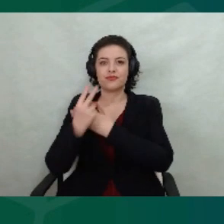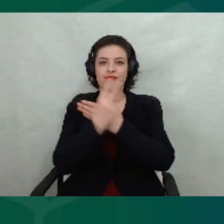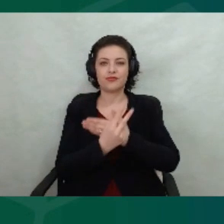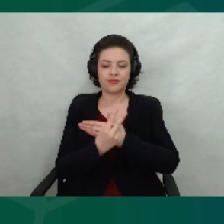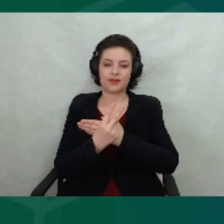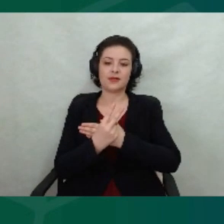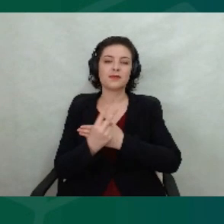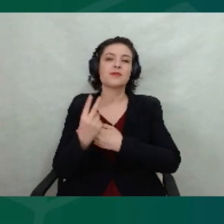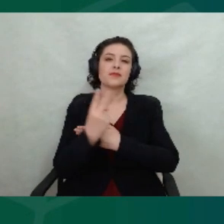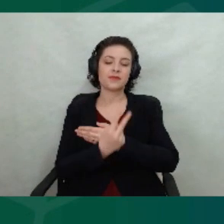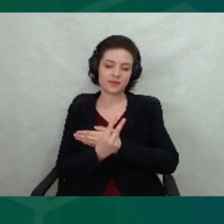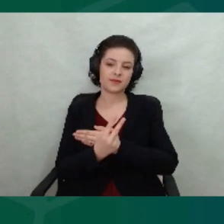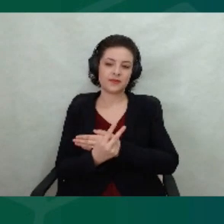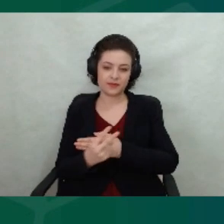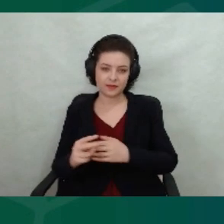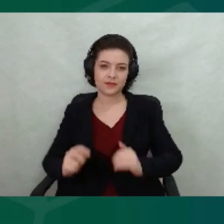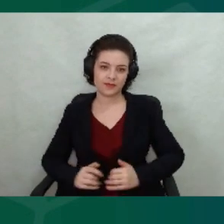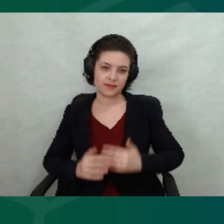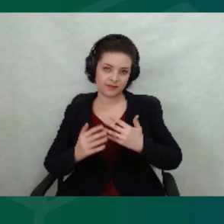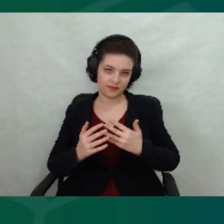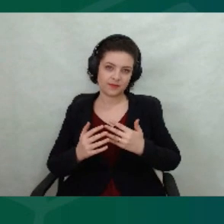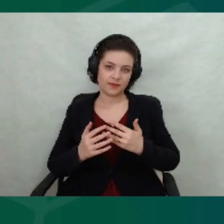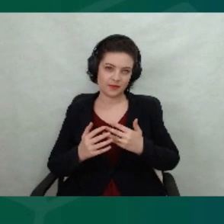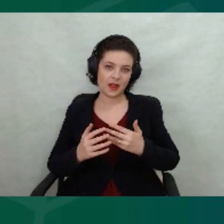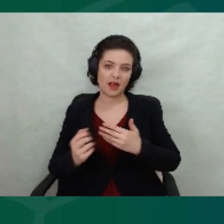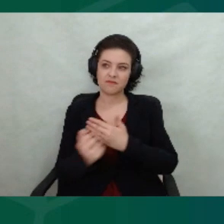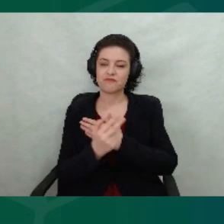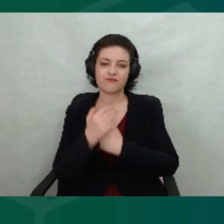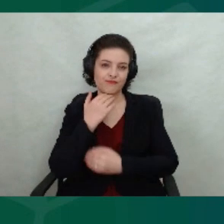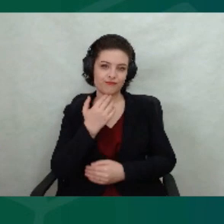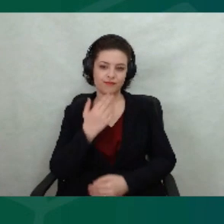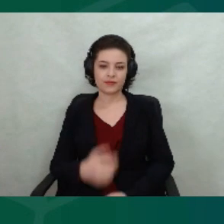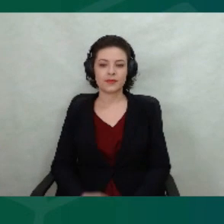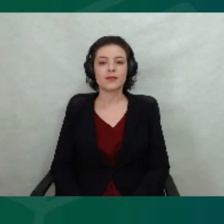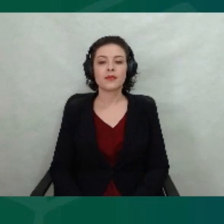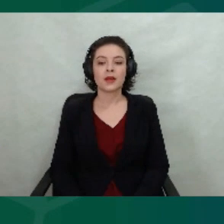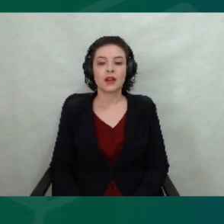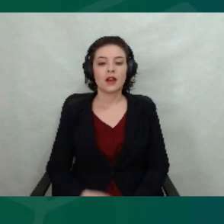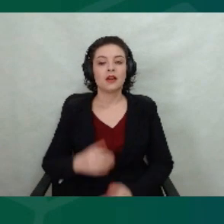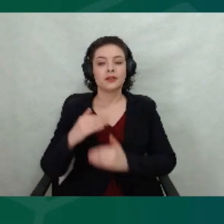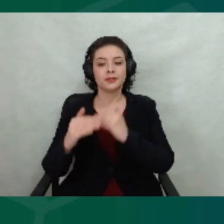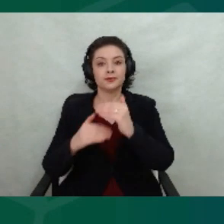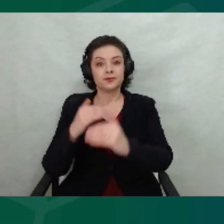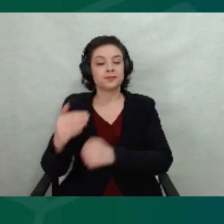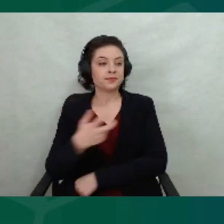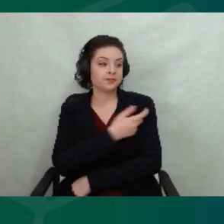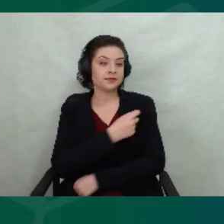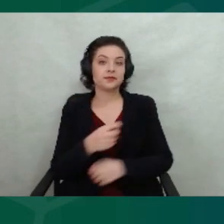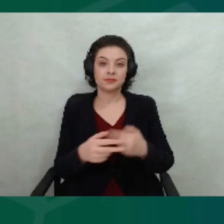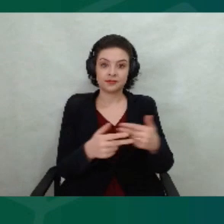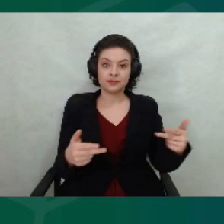formar anticorpos contra o spike. E para desenvolver as vacinas contra o